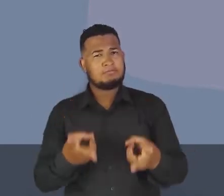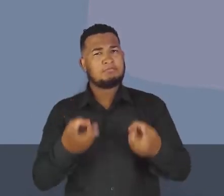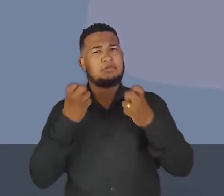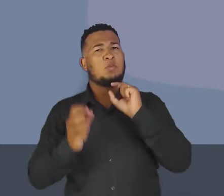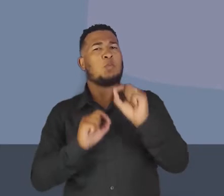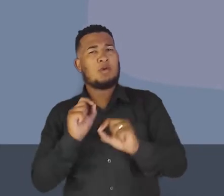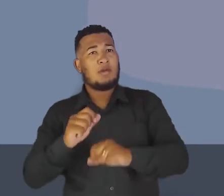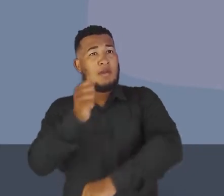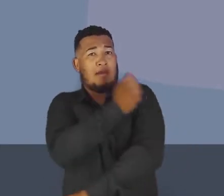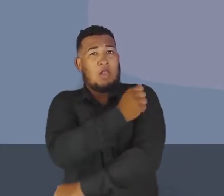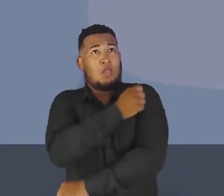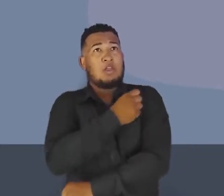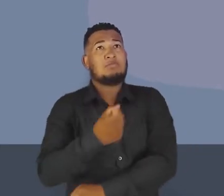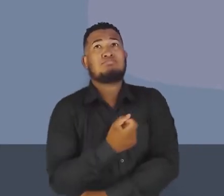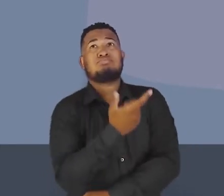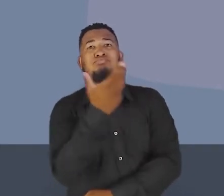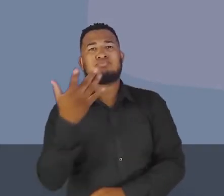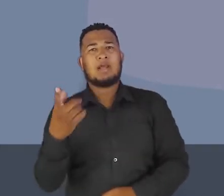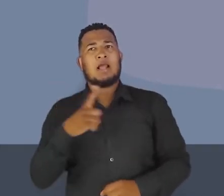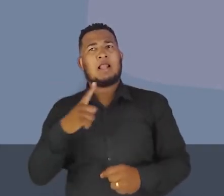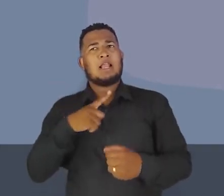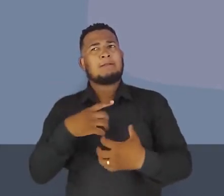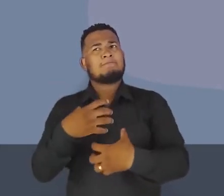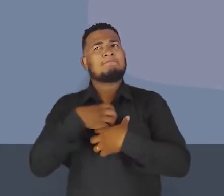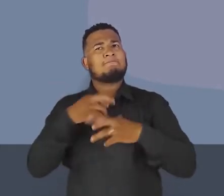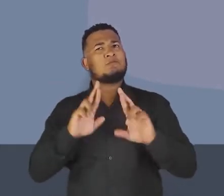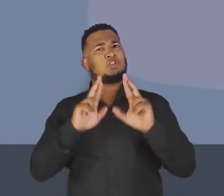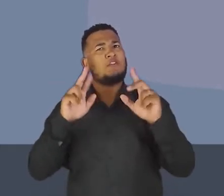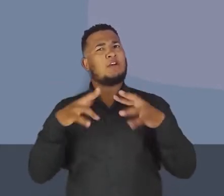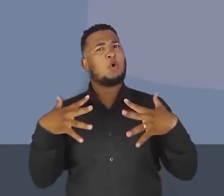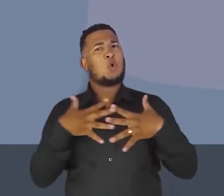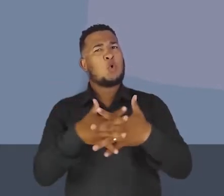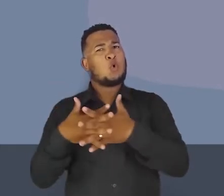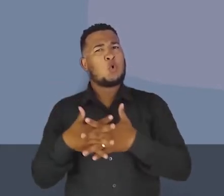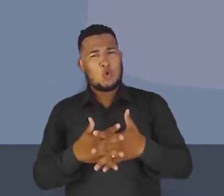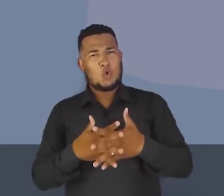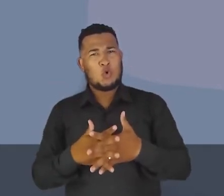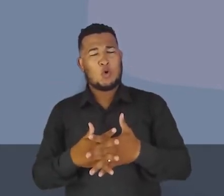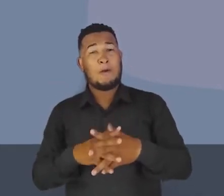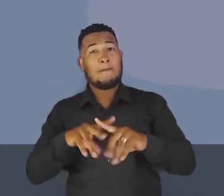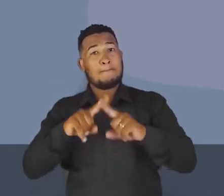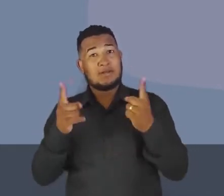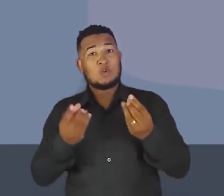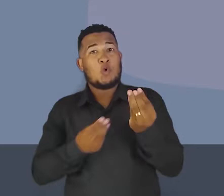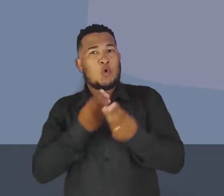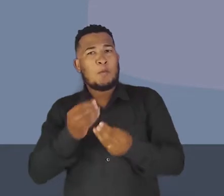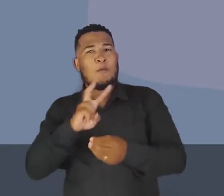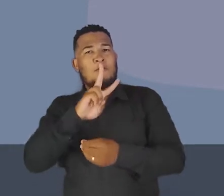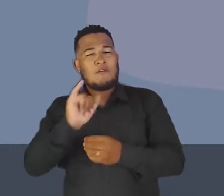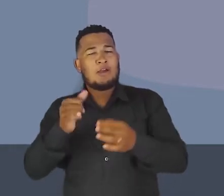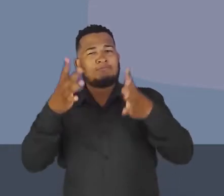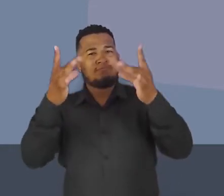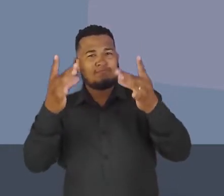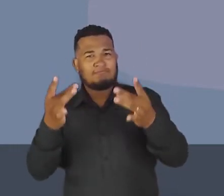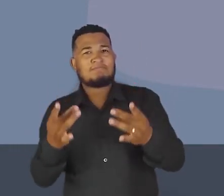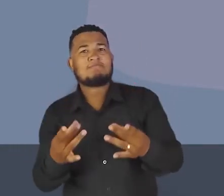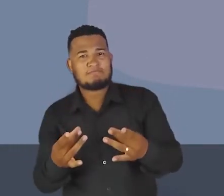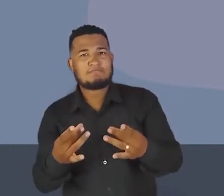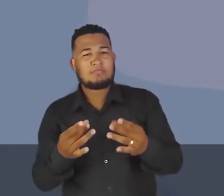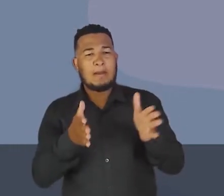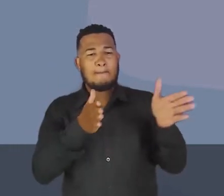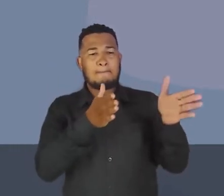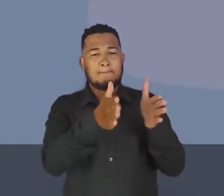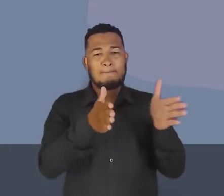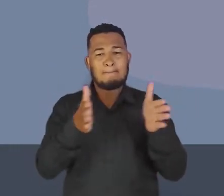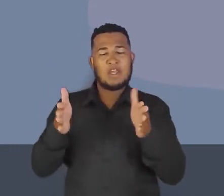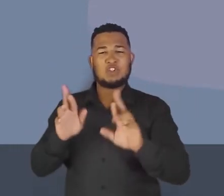essa dificuldade de situar os diferentes períodos históricos. E como nós vamos analisar esse conceito em diferentes períodos,